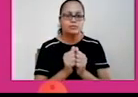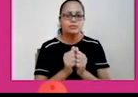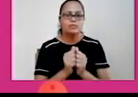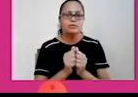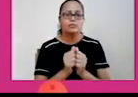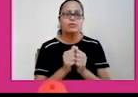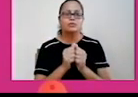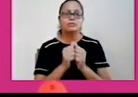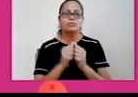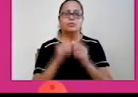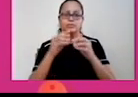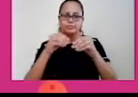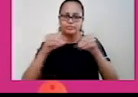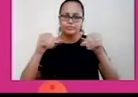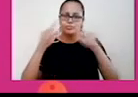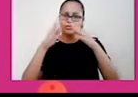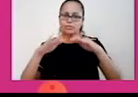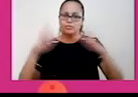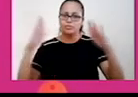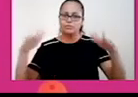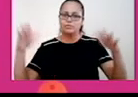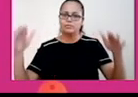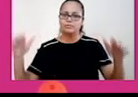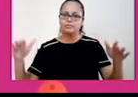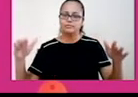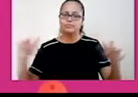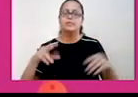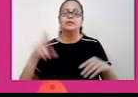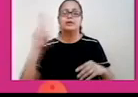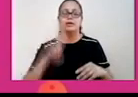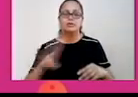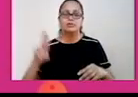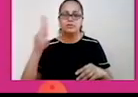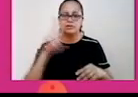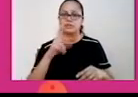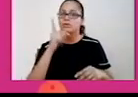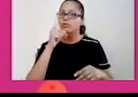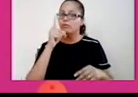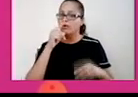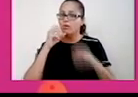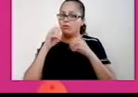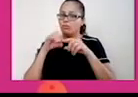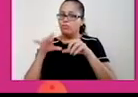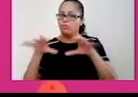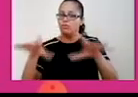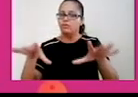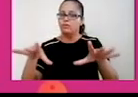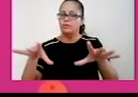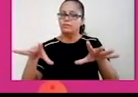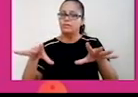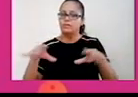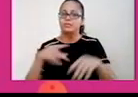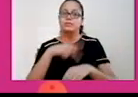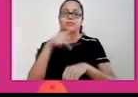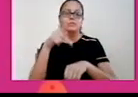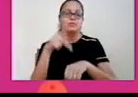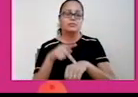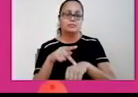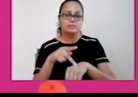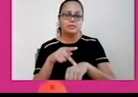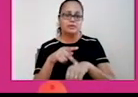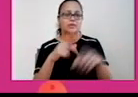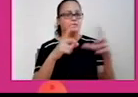Gobi, em razão da criação de áreas agrícolas, né? Então, a utilização aí da irrigação nessa porção aí do país